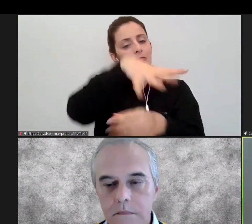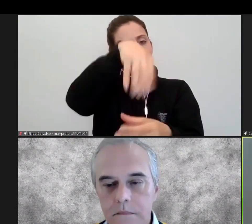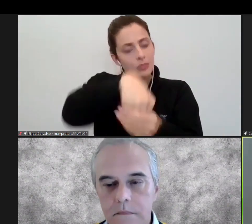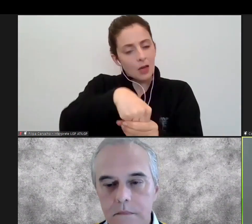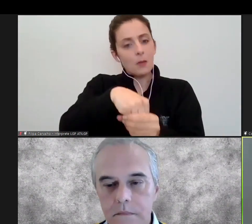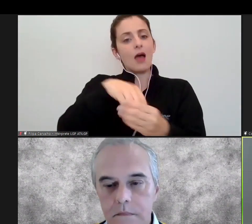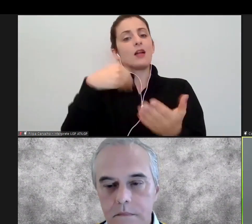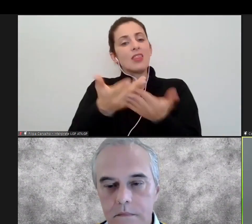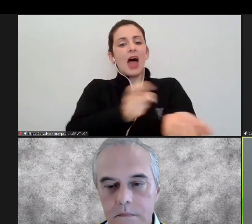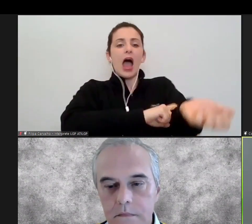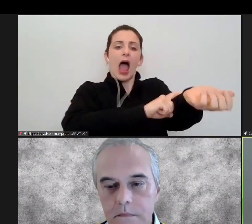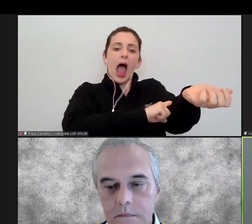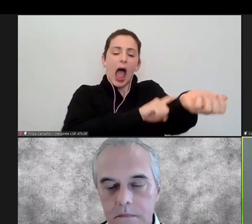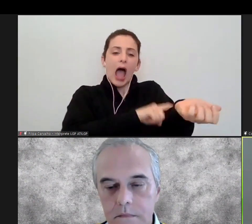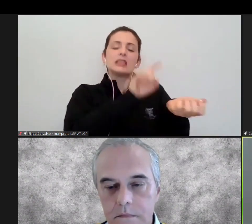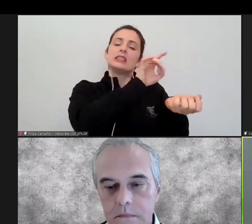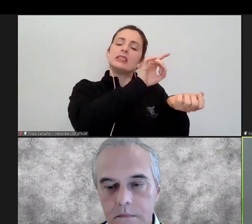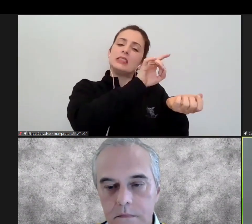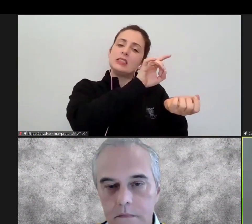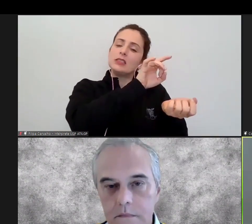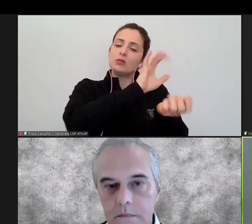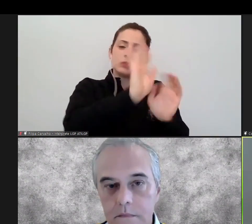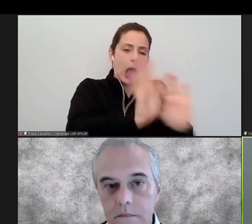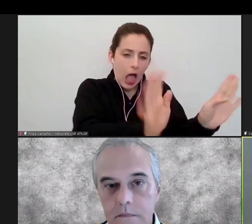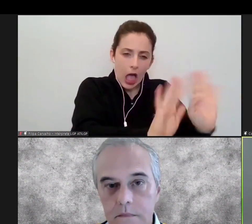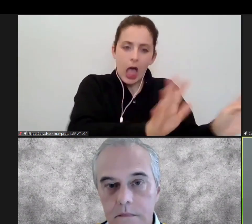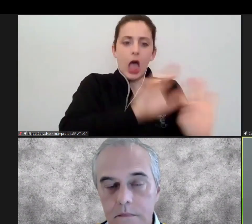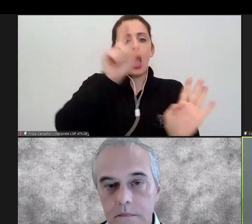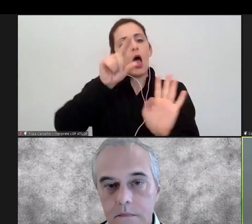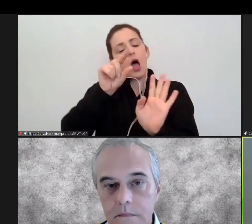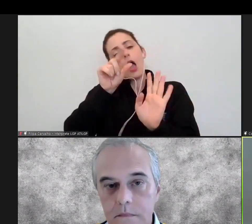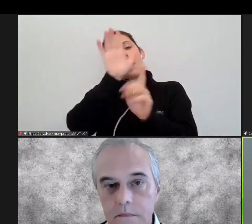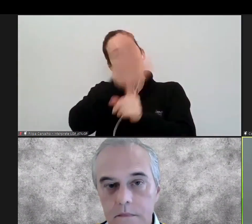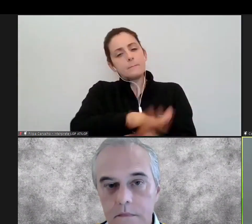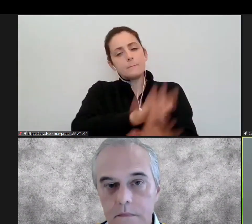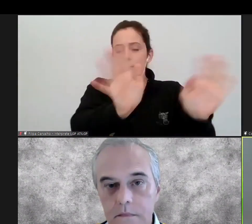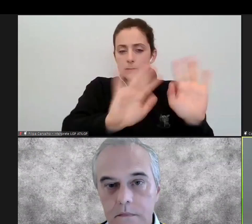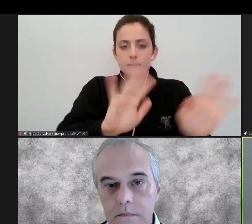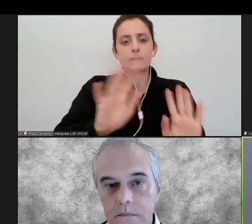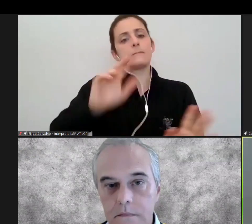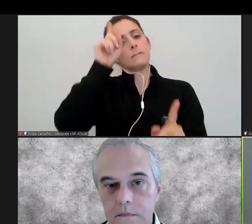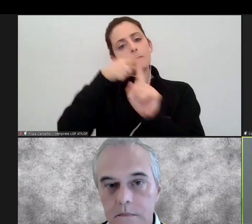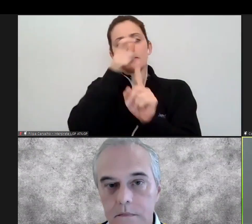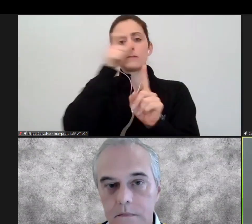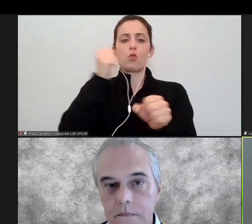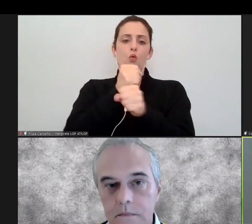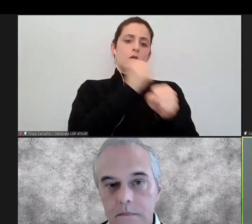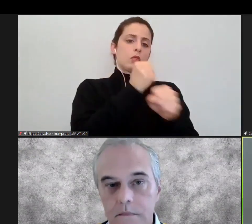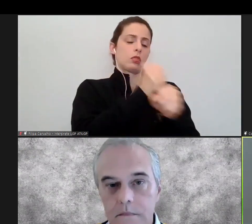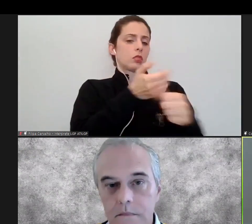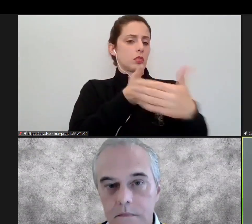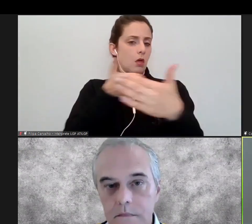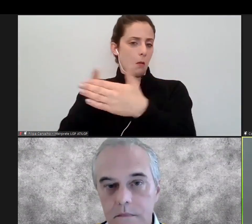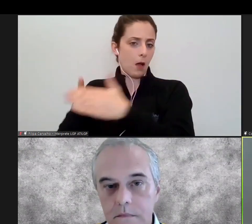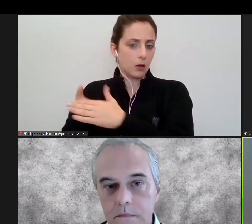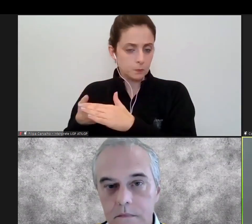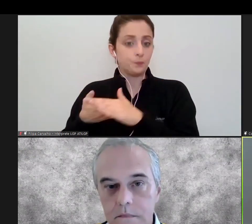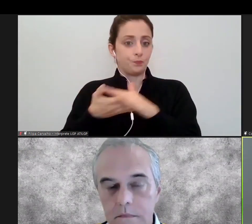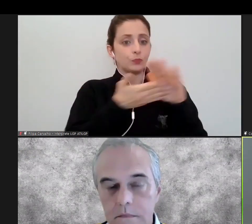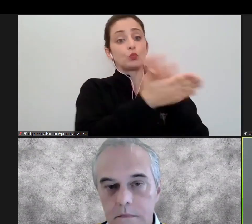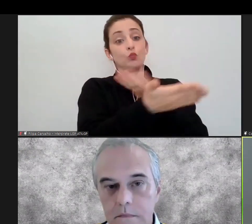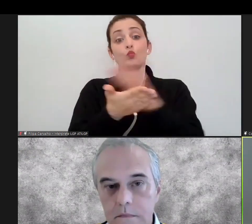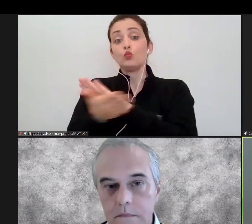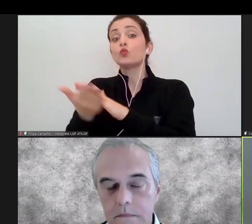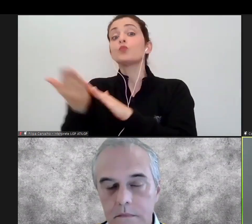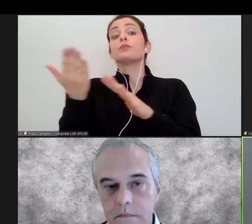o racismo estrutural e a discriminação das pessoas no acesso ao mercado de trabalho. E, portanto, acho mesmo, e partindo